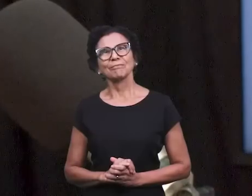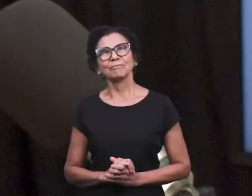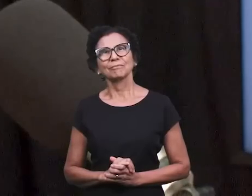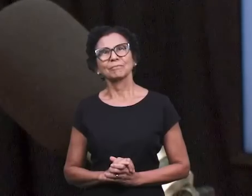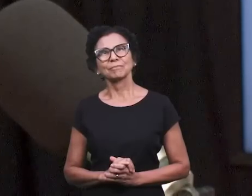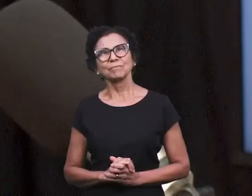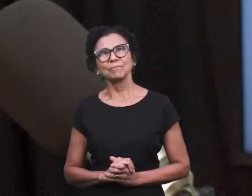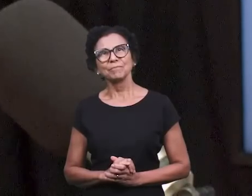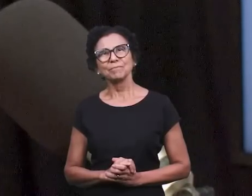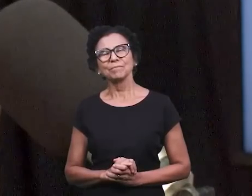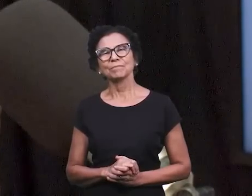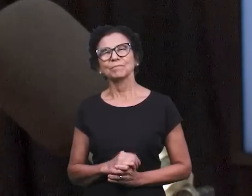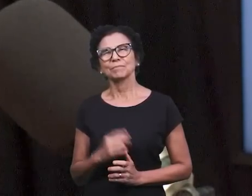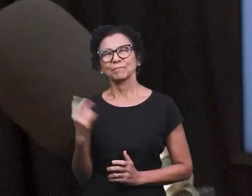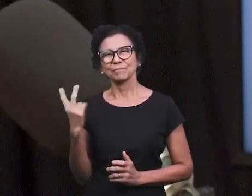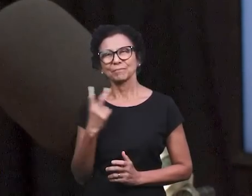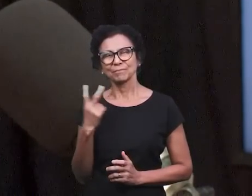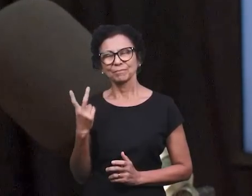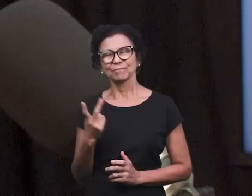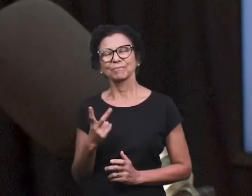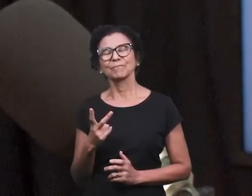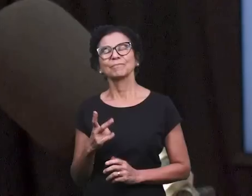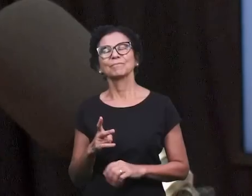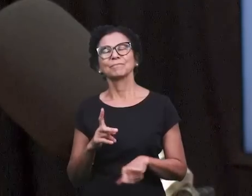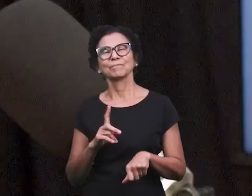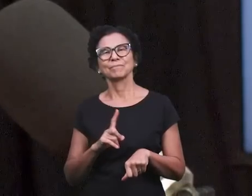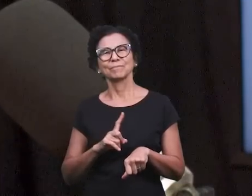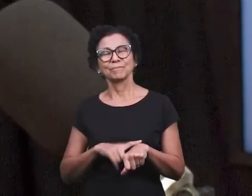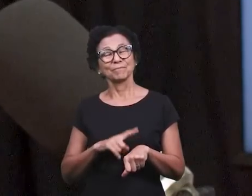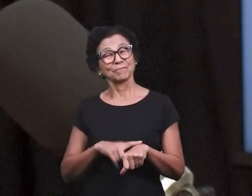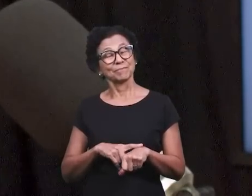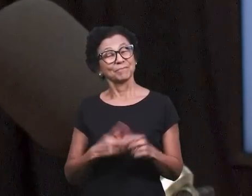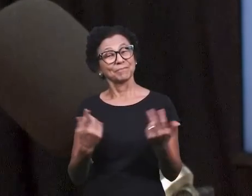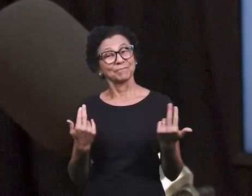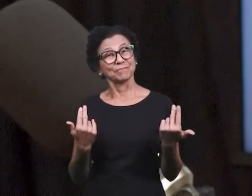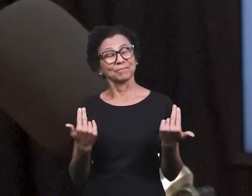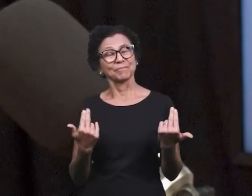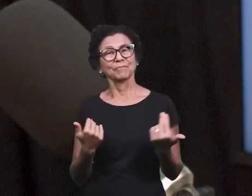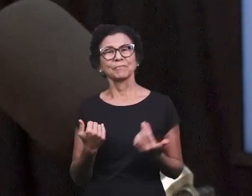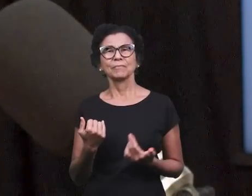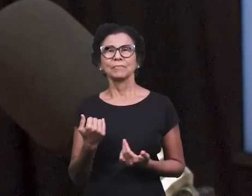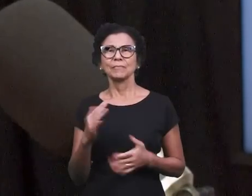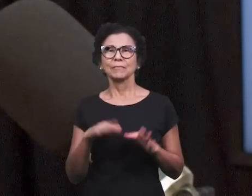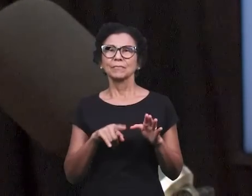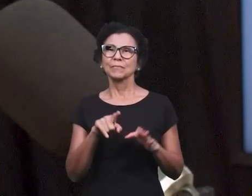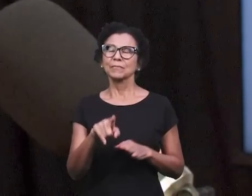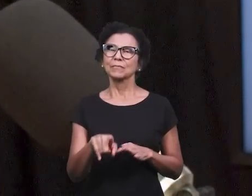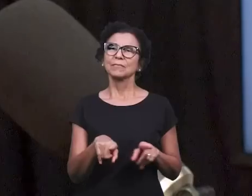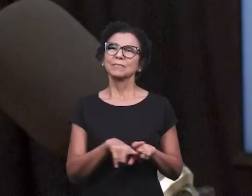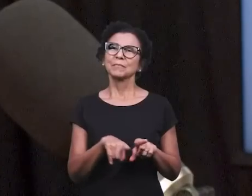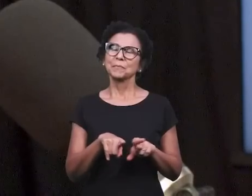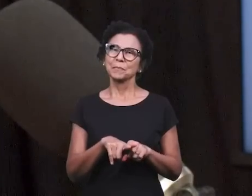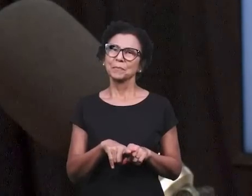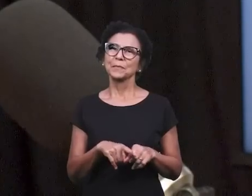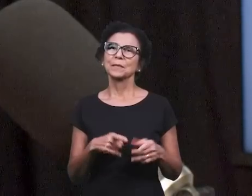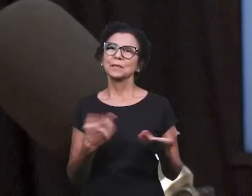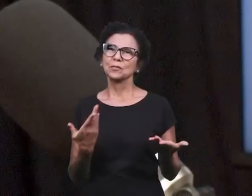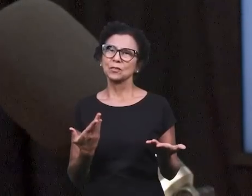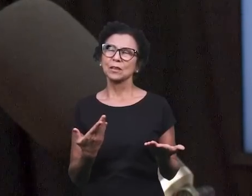se identifica muito, porque nós passamos também por esses momentos, né? E você pode ter se identificado por algum desses momentos,